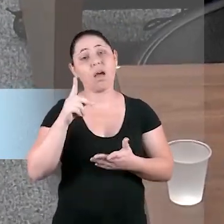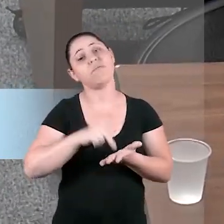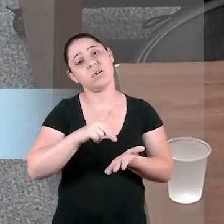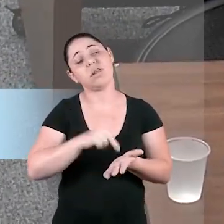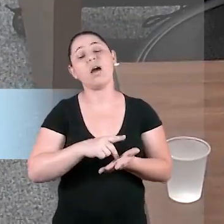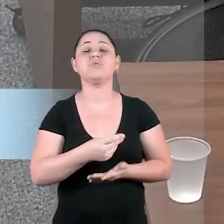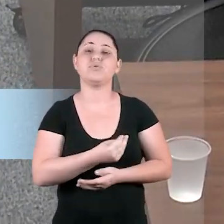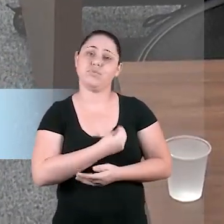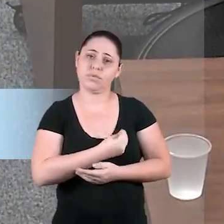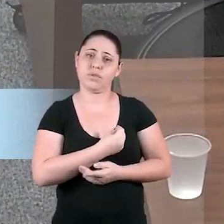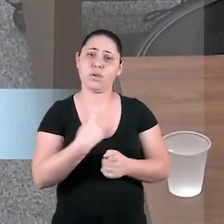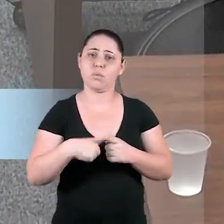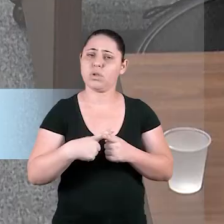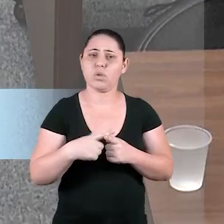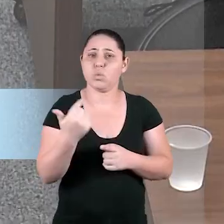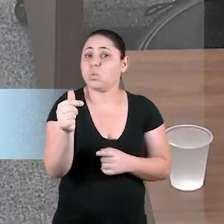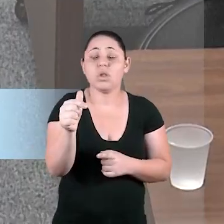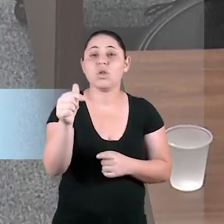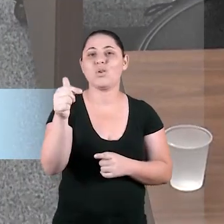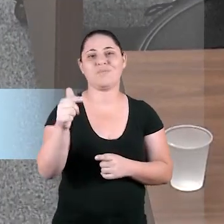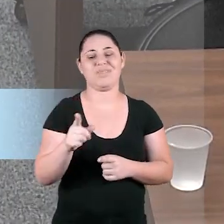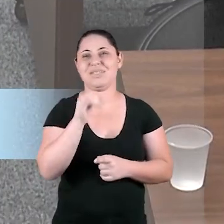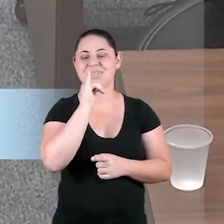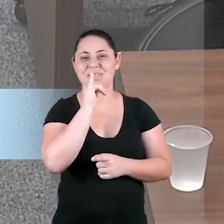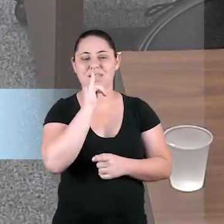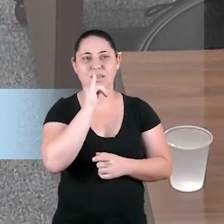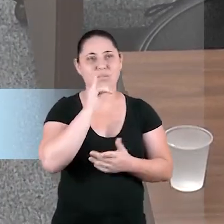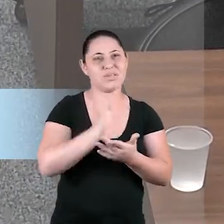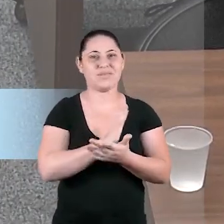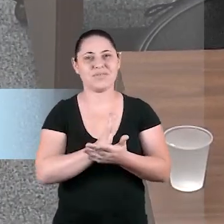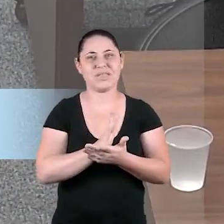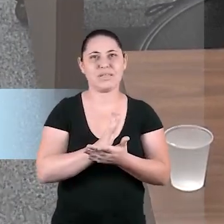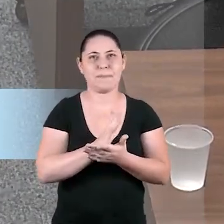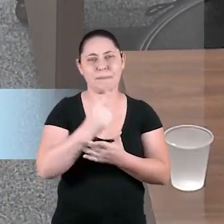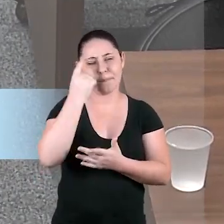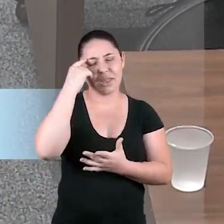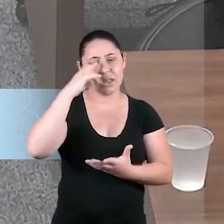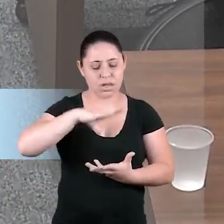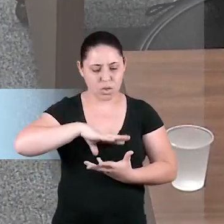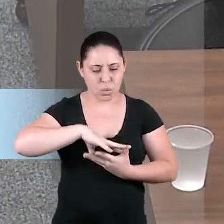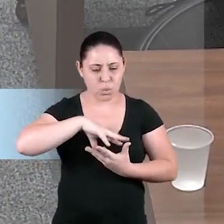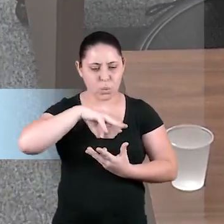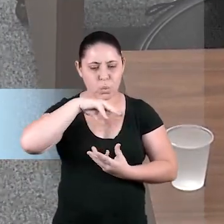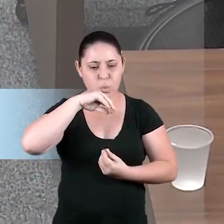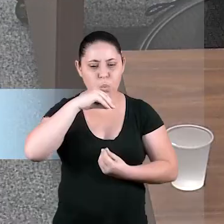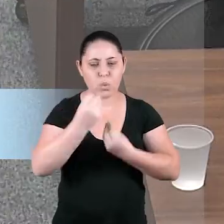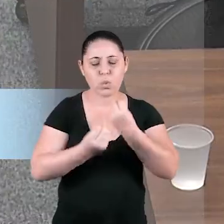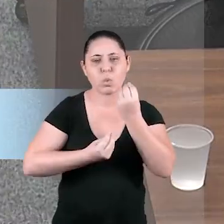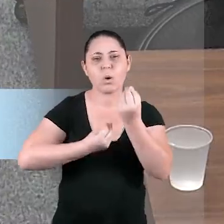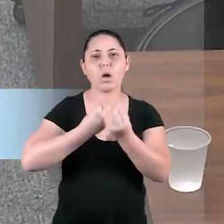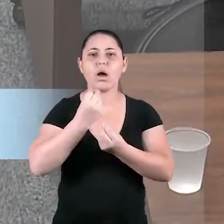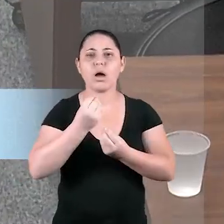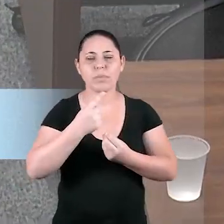e realmente viver, porque não tem outra chance, né? Por mais que a gente possa pensar numa espiritualidade,